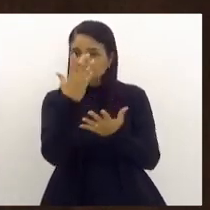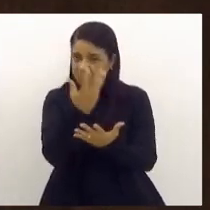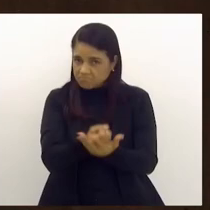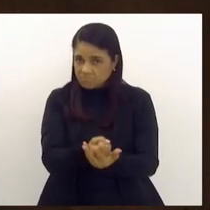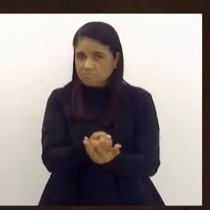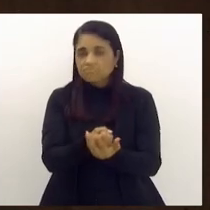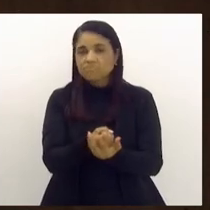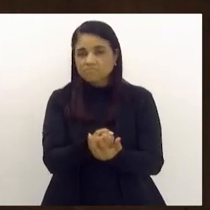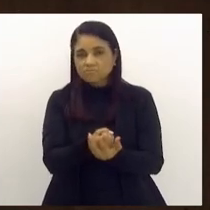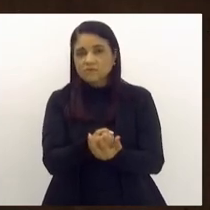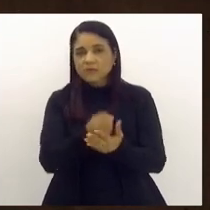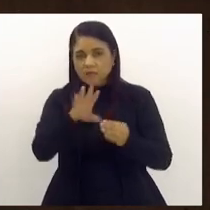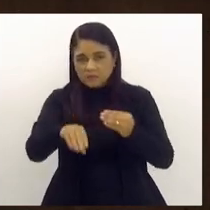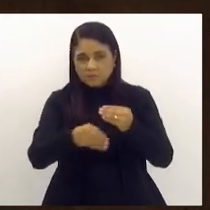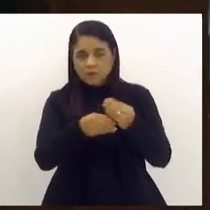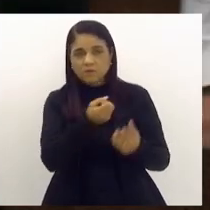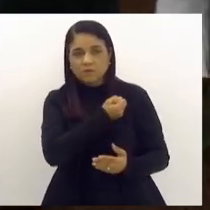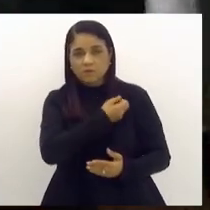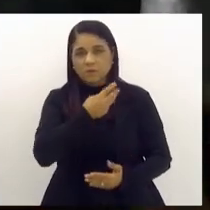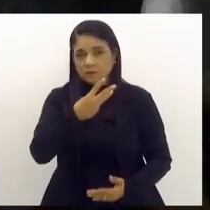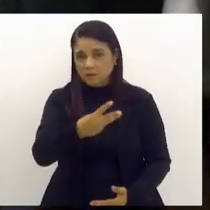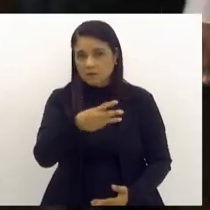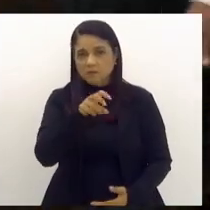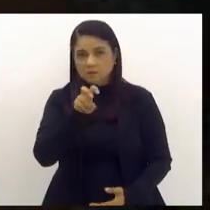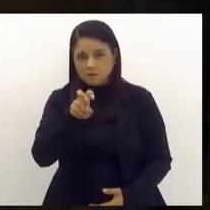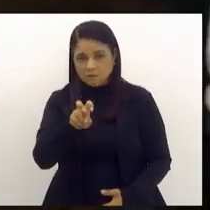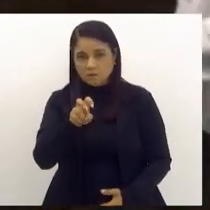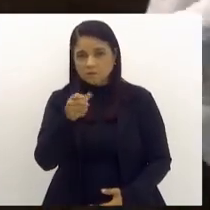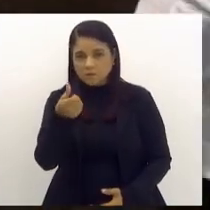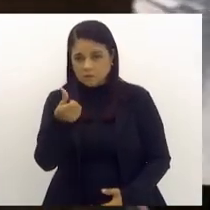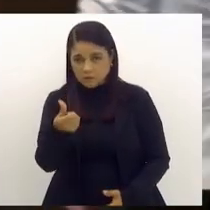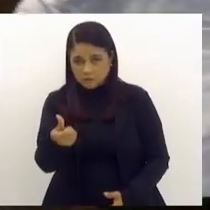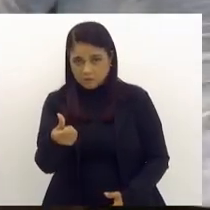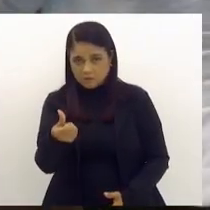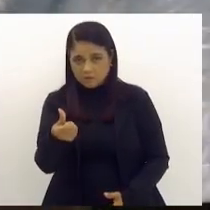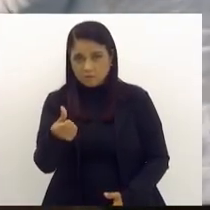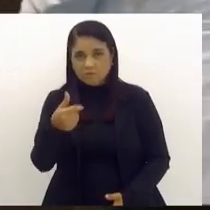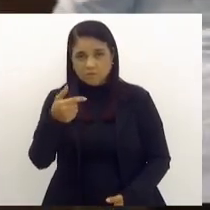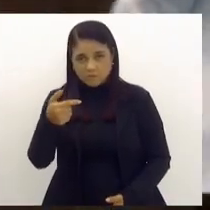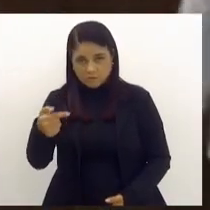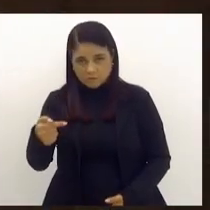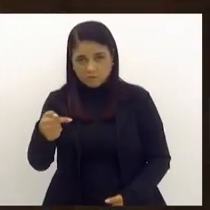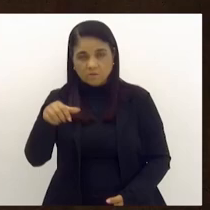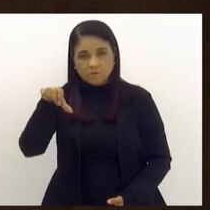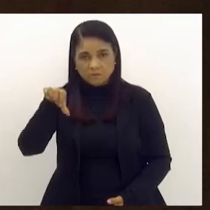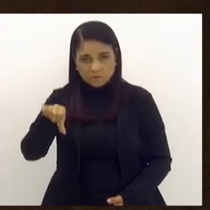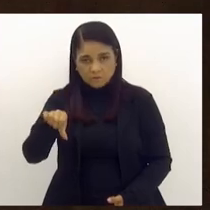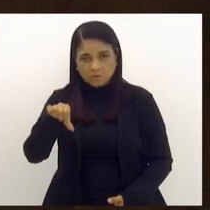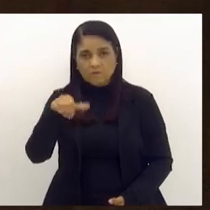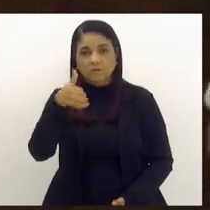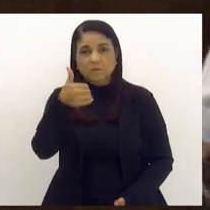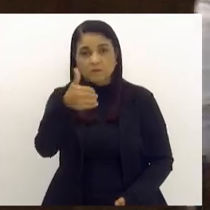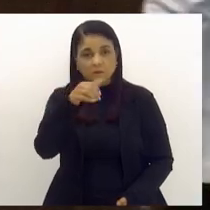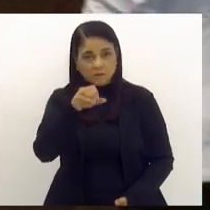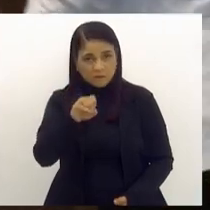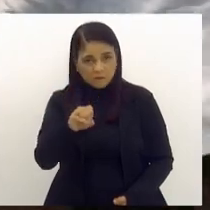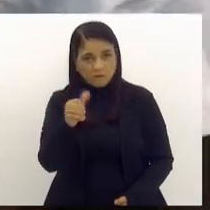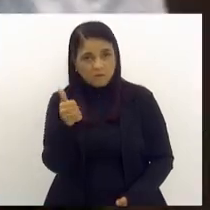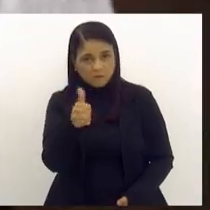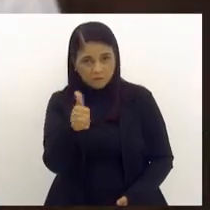favorável às emendas número 3, 5, 6, 7, 9, 10 e